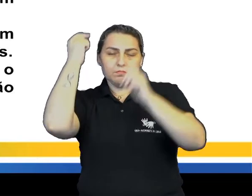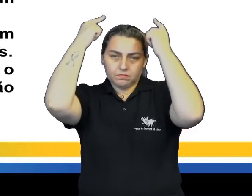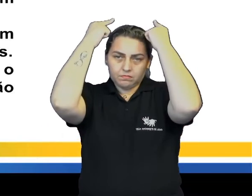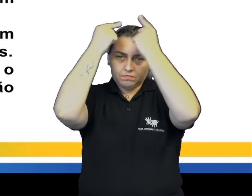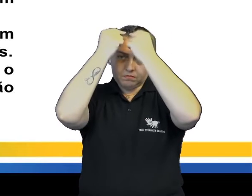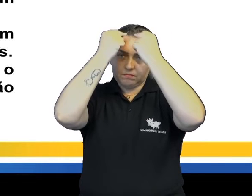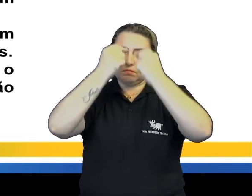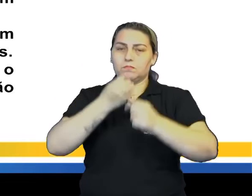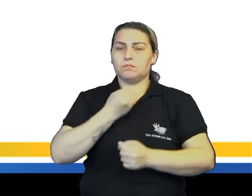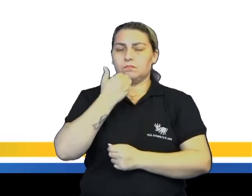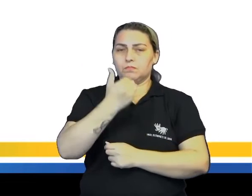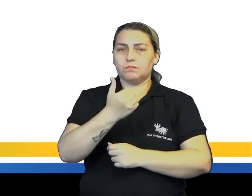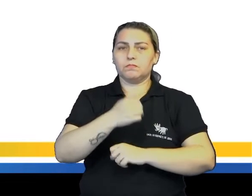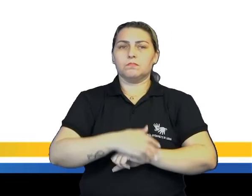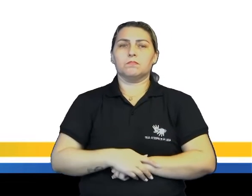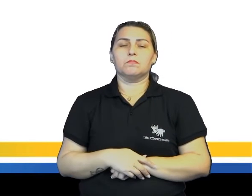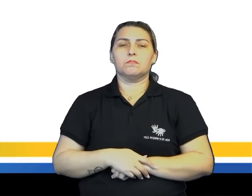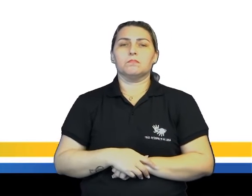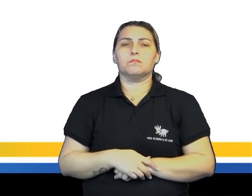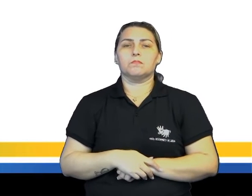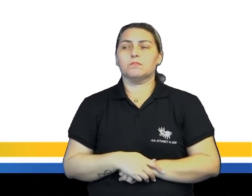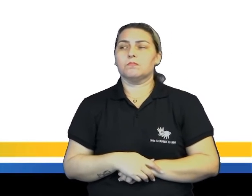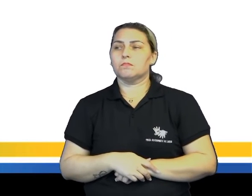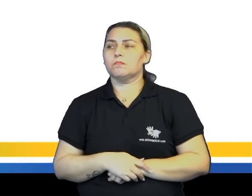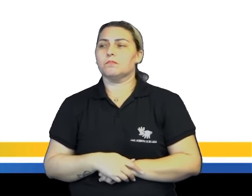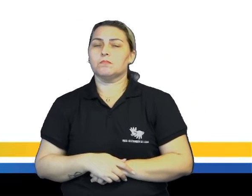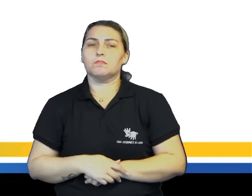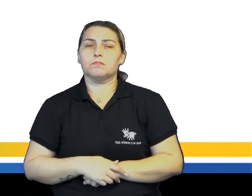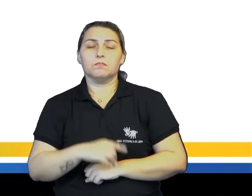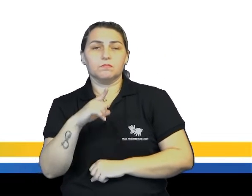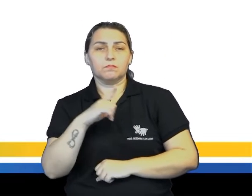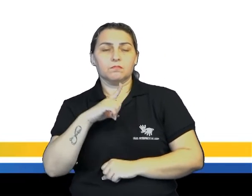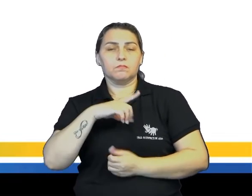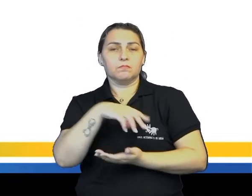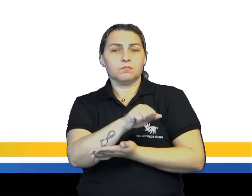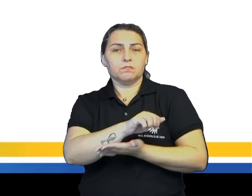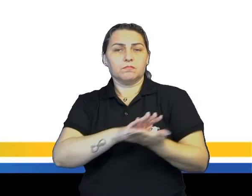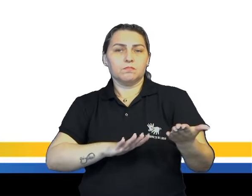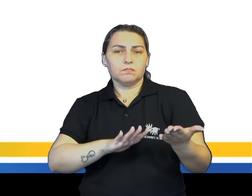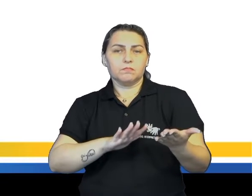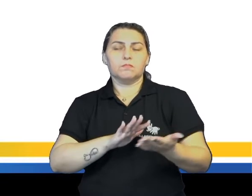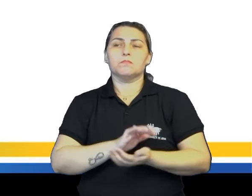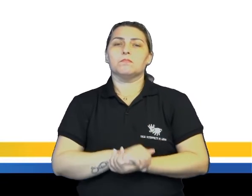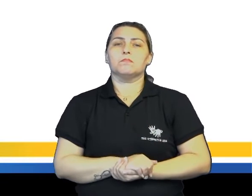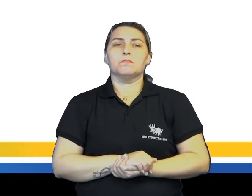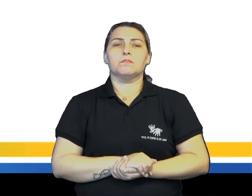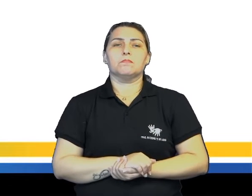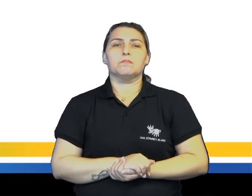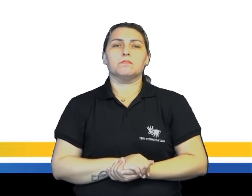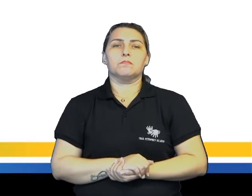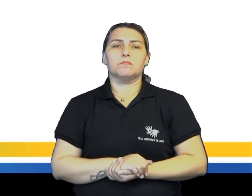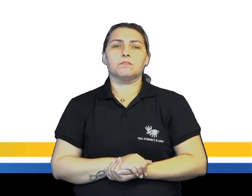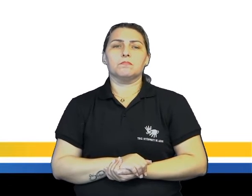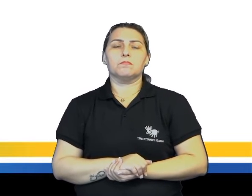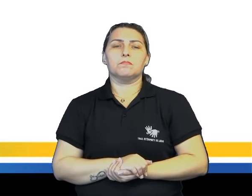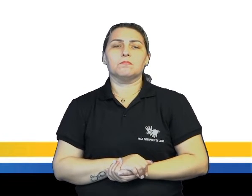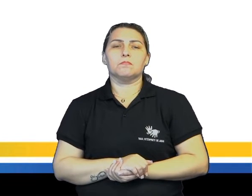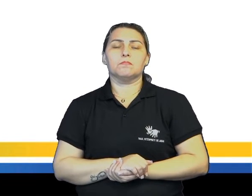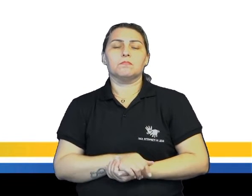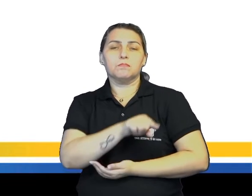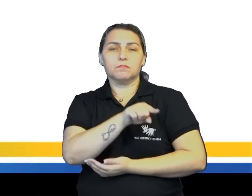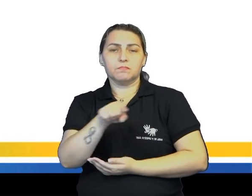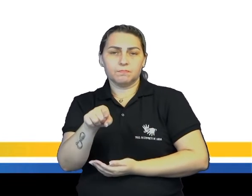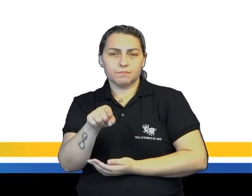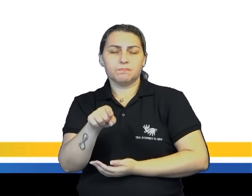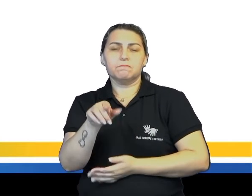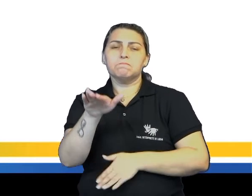grego. Tá bom, pessoal? Vamos prosseguir aqui no nosso slide. Nós temos aí o nosso exercitando, tá? Ele serve muito para